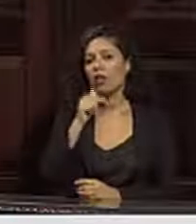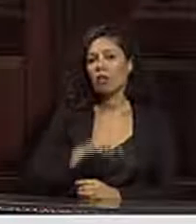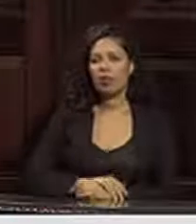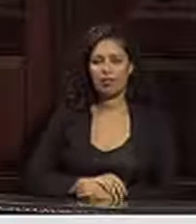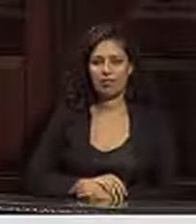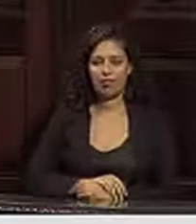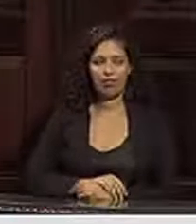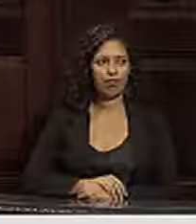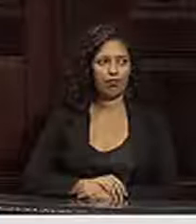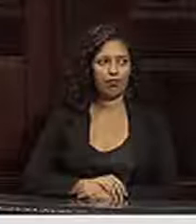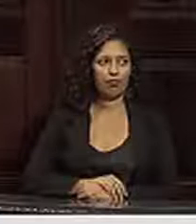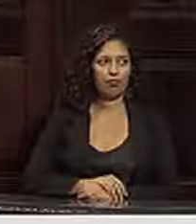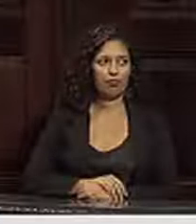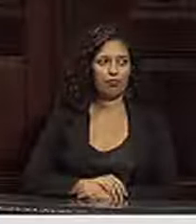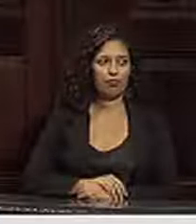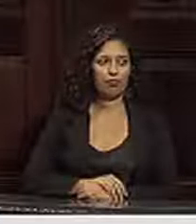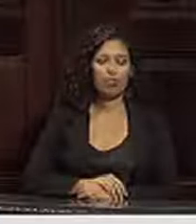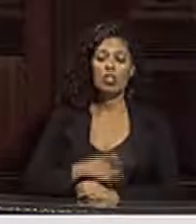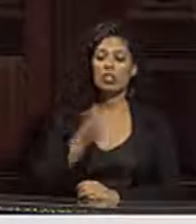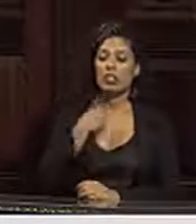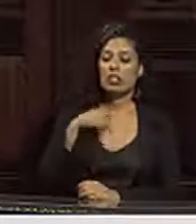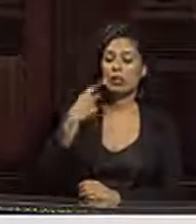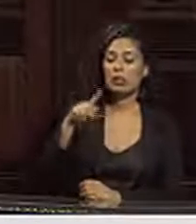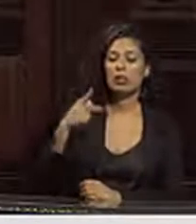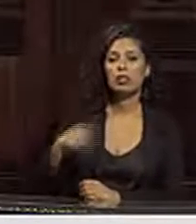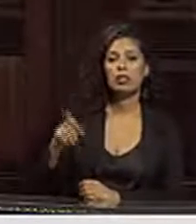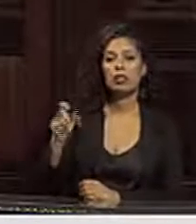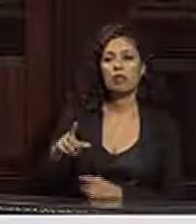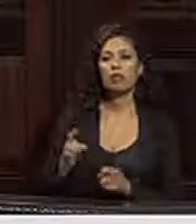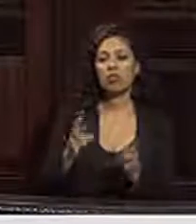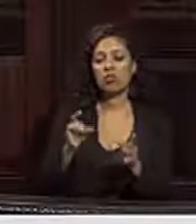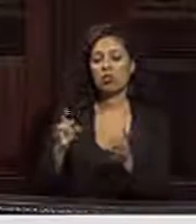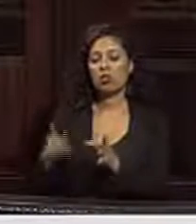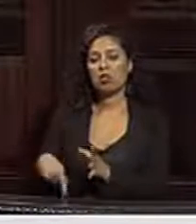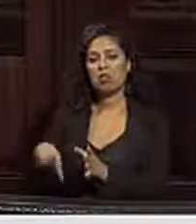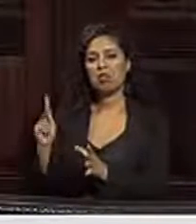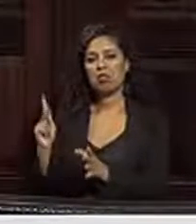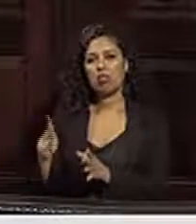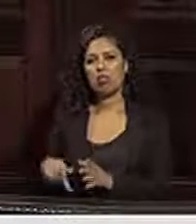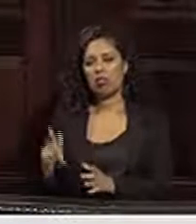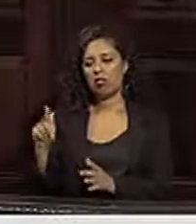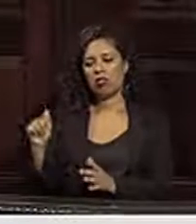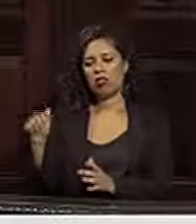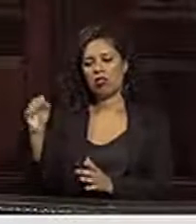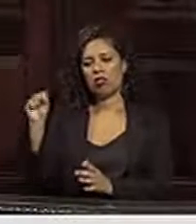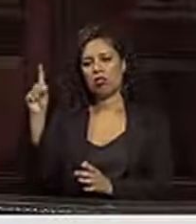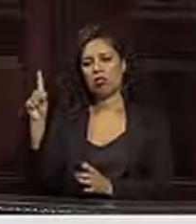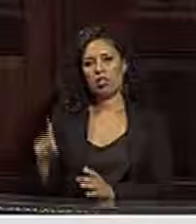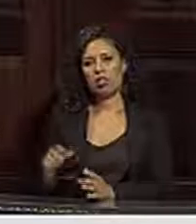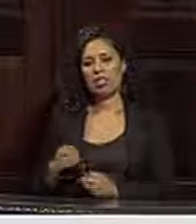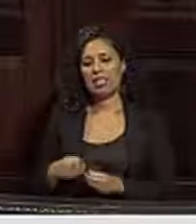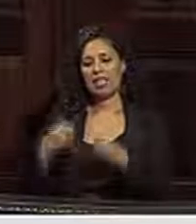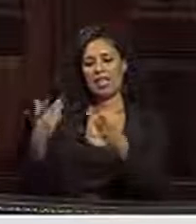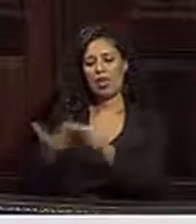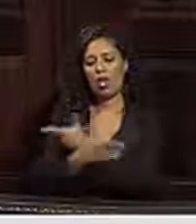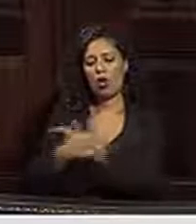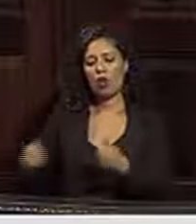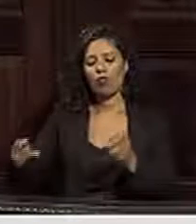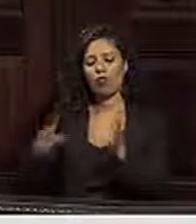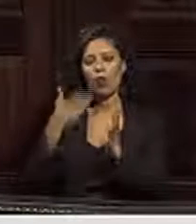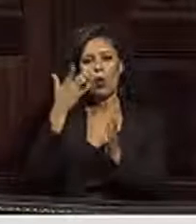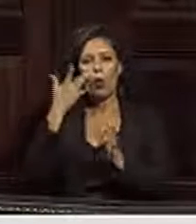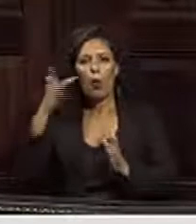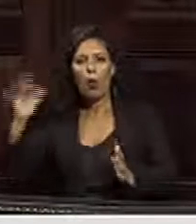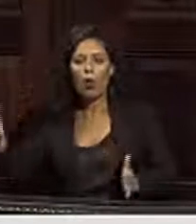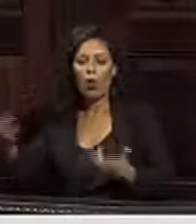a água. A proposta é vender o nosso petróleo, entregar as nossas riquezas a